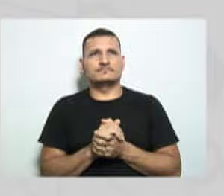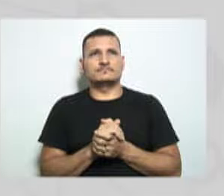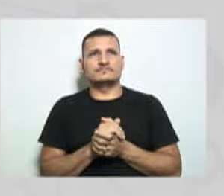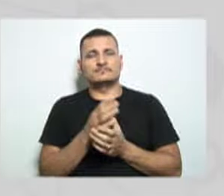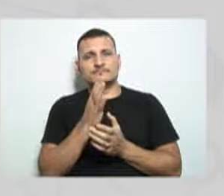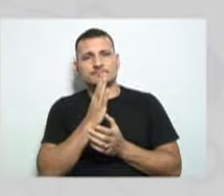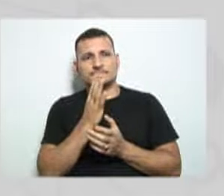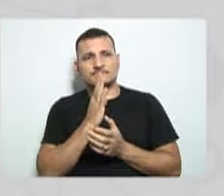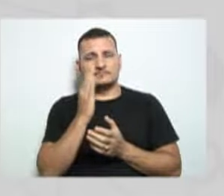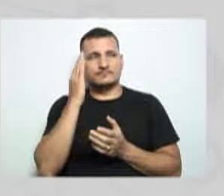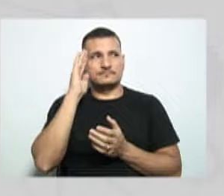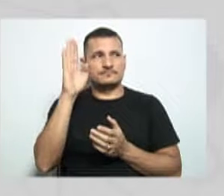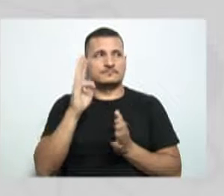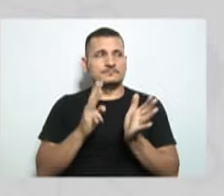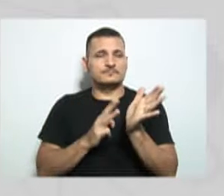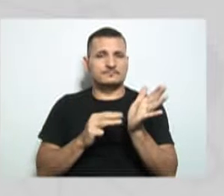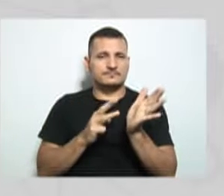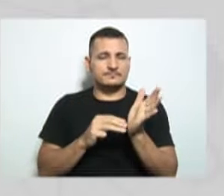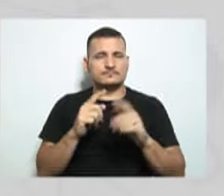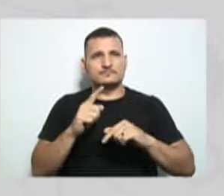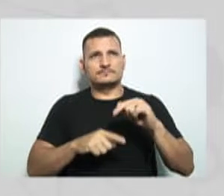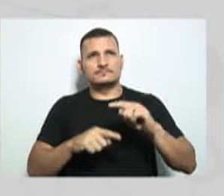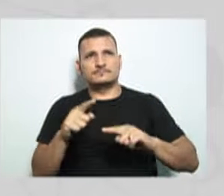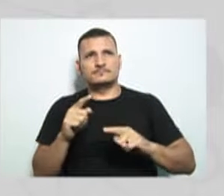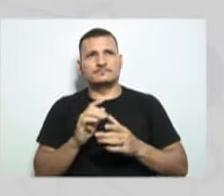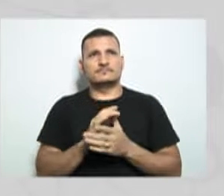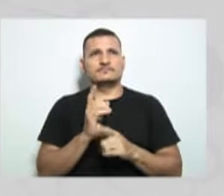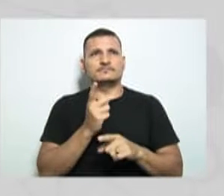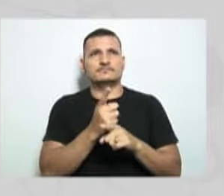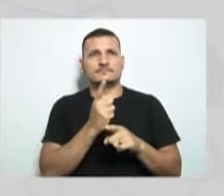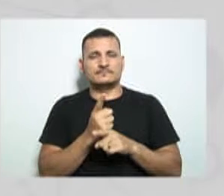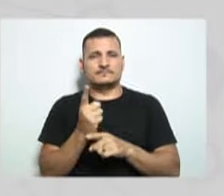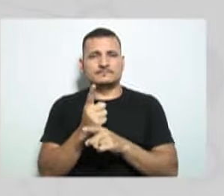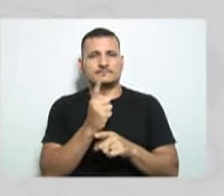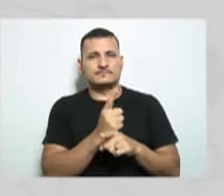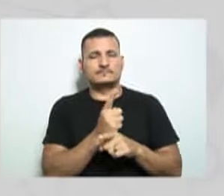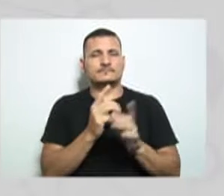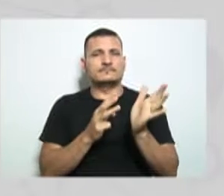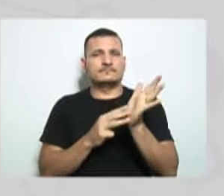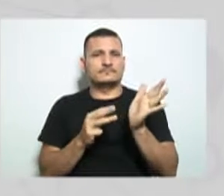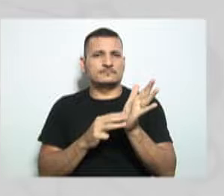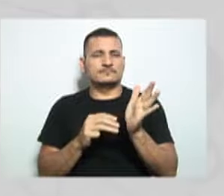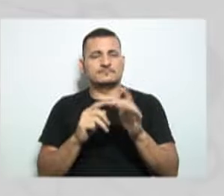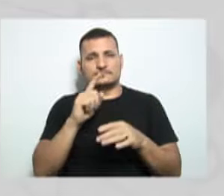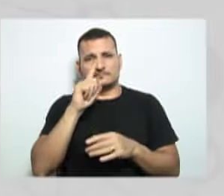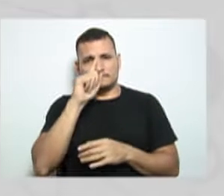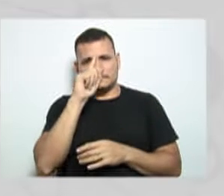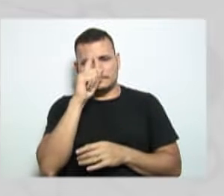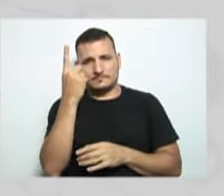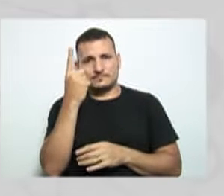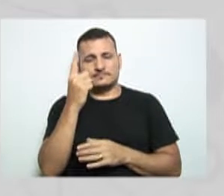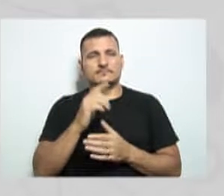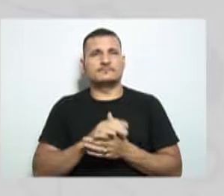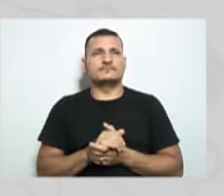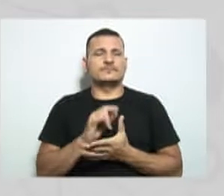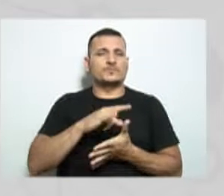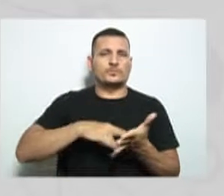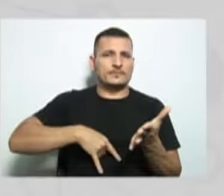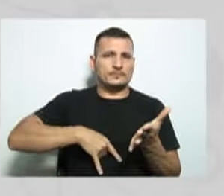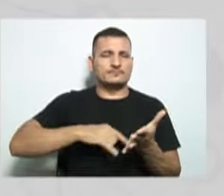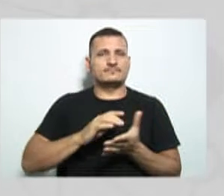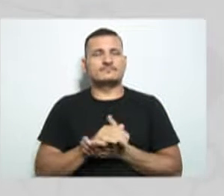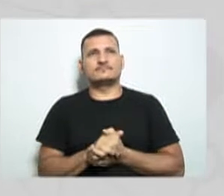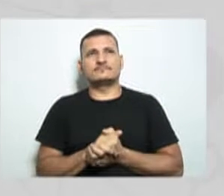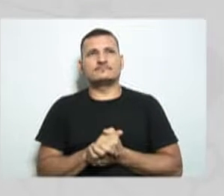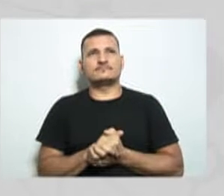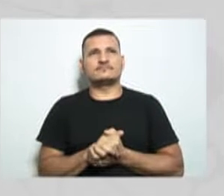os principais métodos de inventário de materiais, vamos identificar os principais métodos de inventário. Esse daqui vai ser